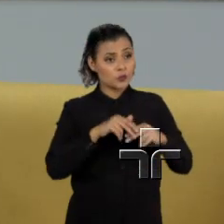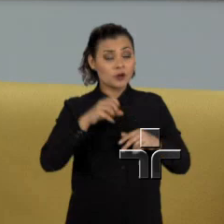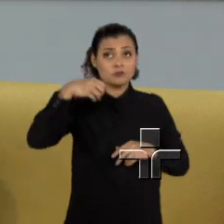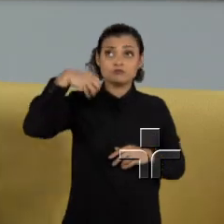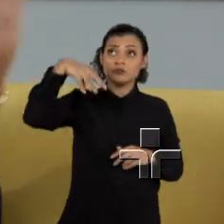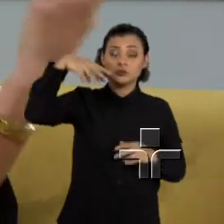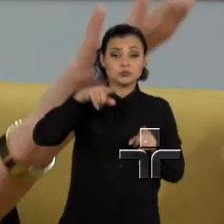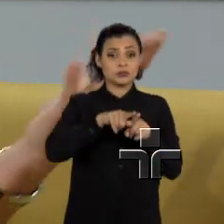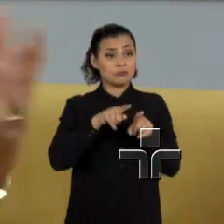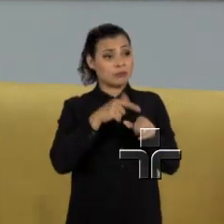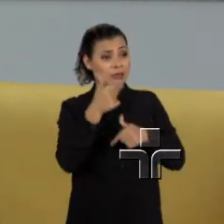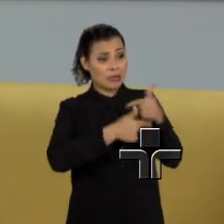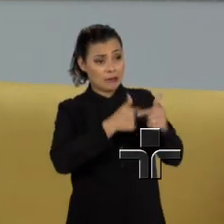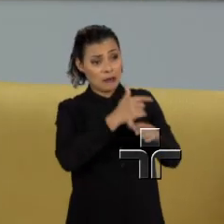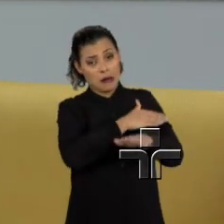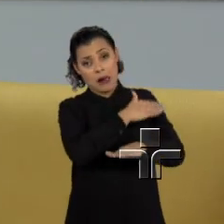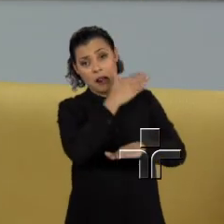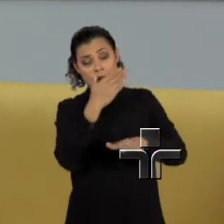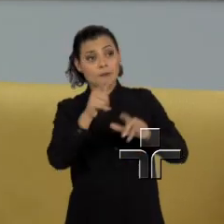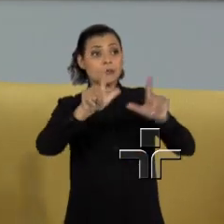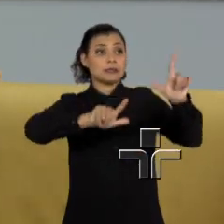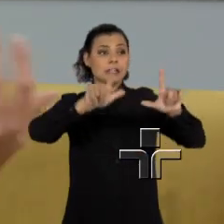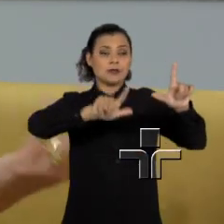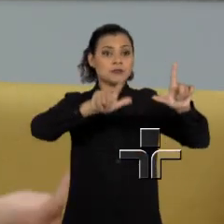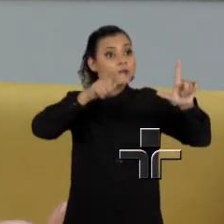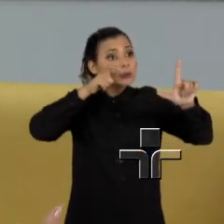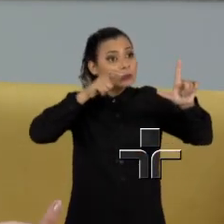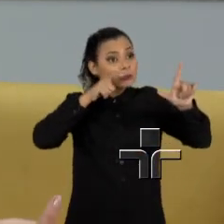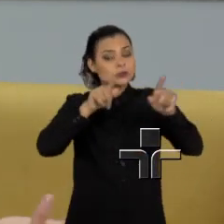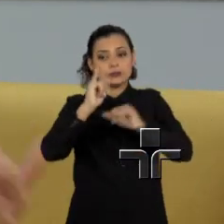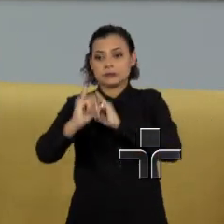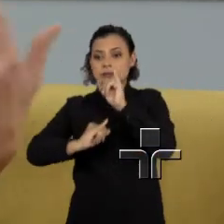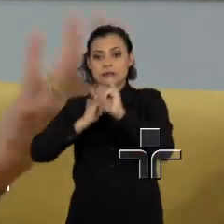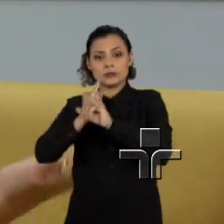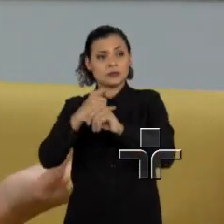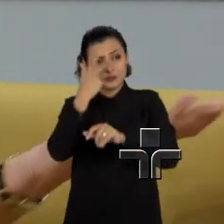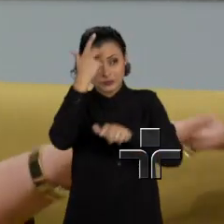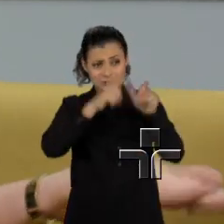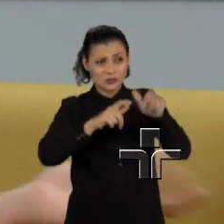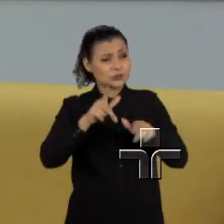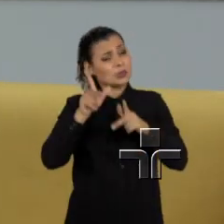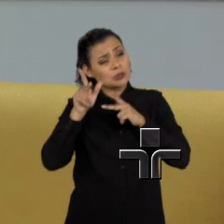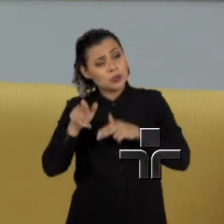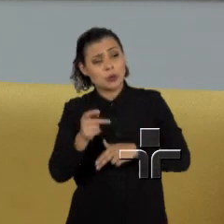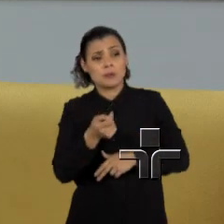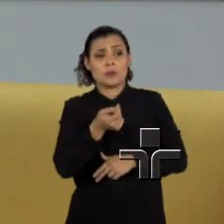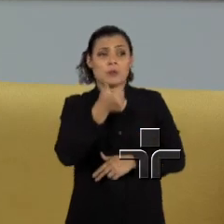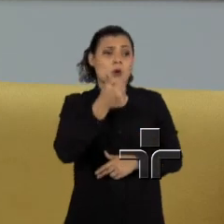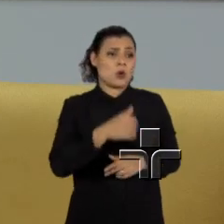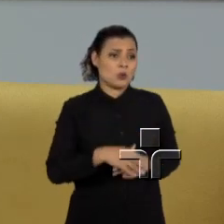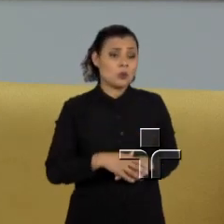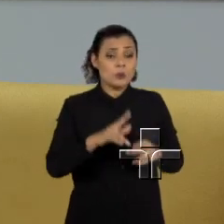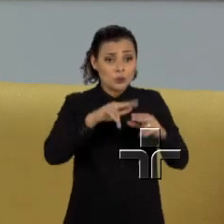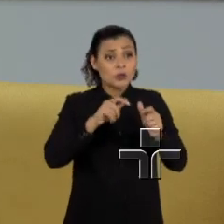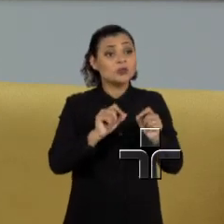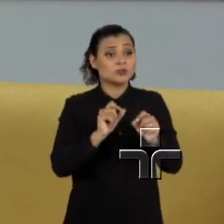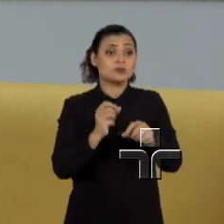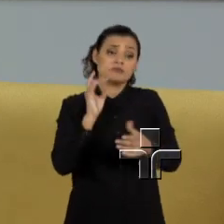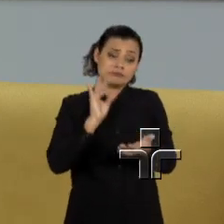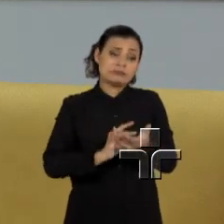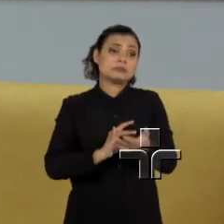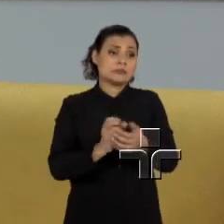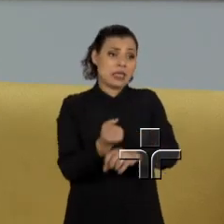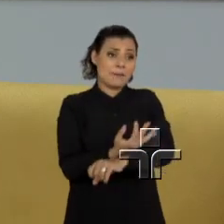das atividades como televisão e depois a internet, as pessoas estão dormindo pior, o que faz aumentar a prevalência de indicações